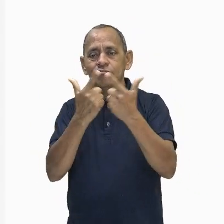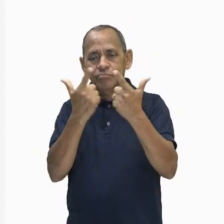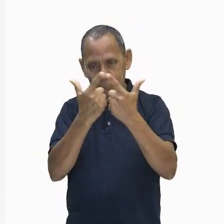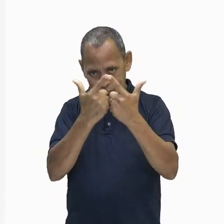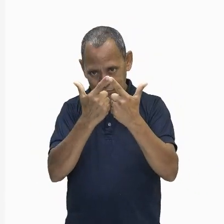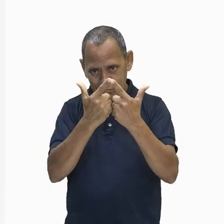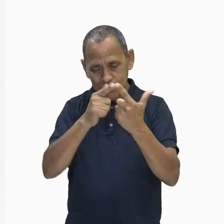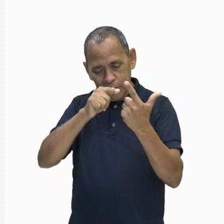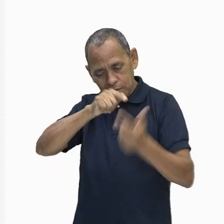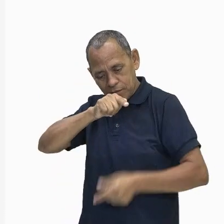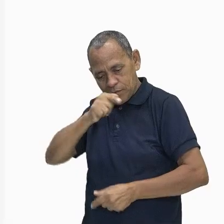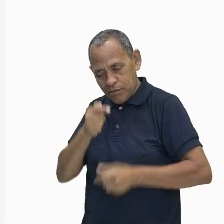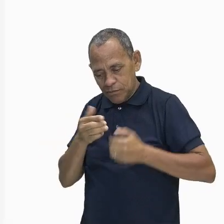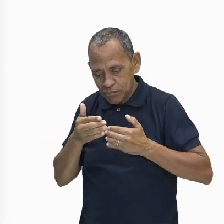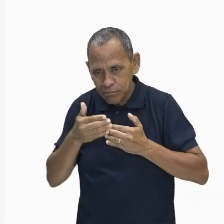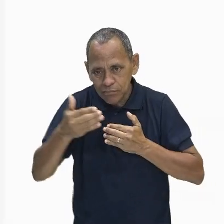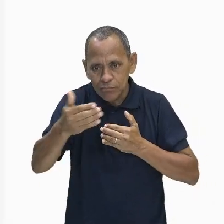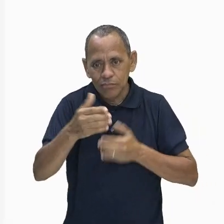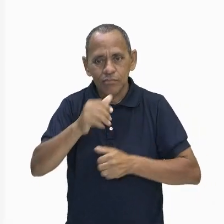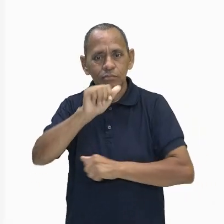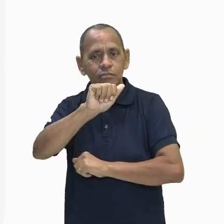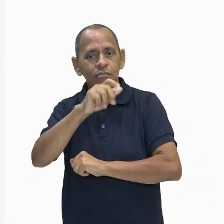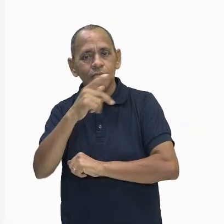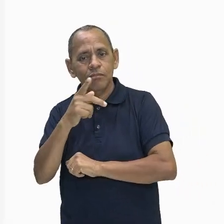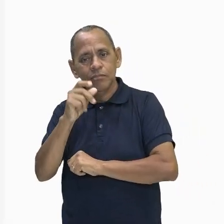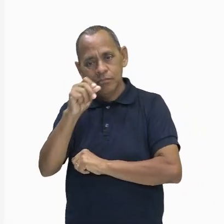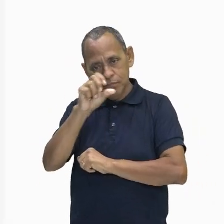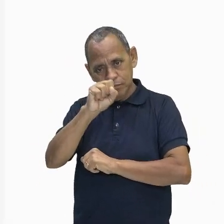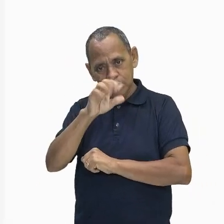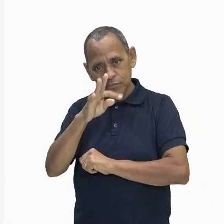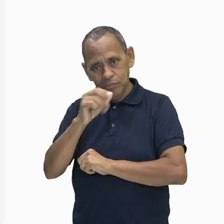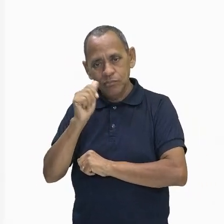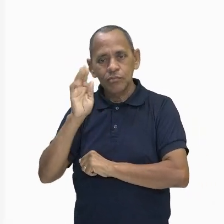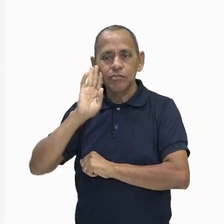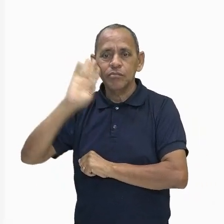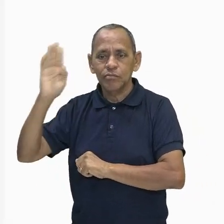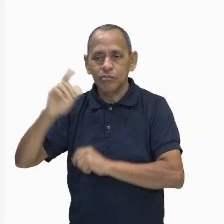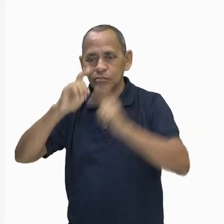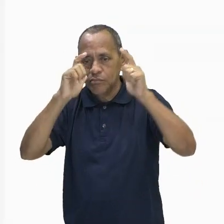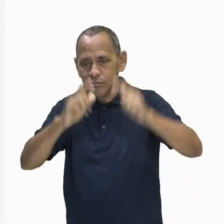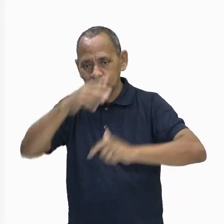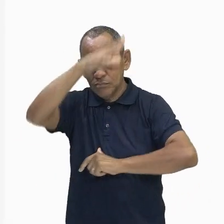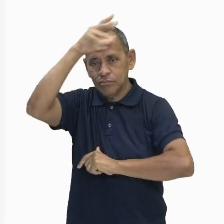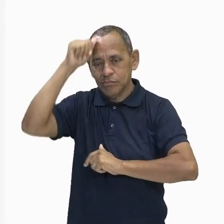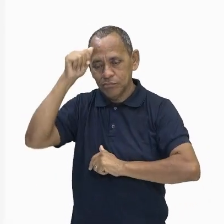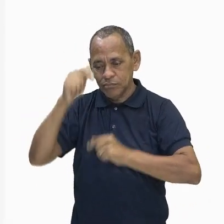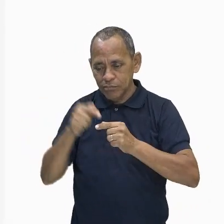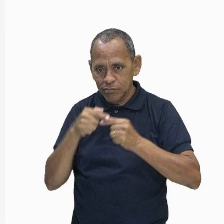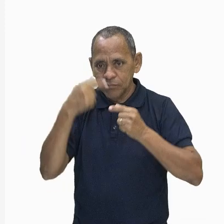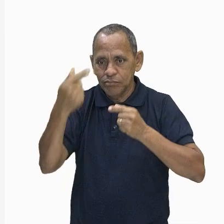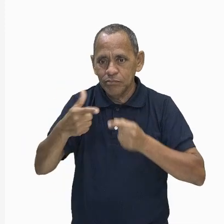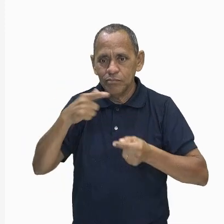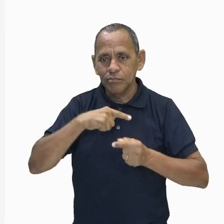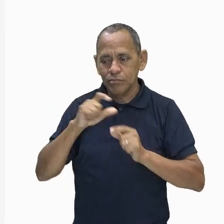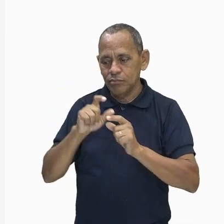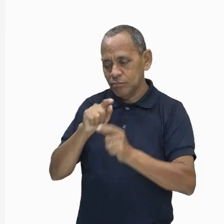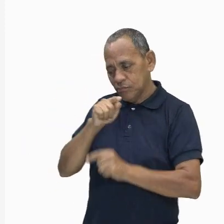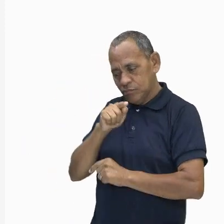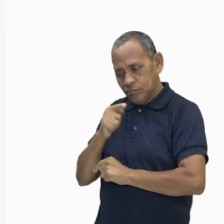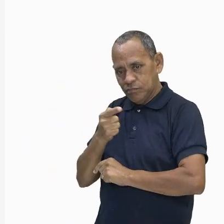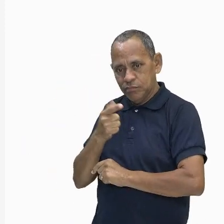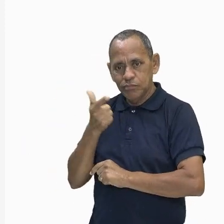aí começa o meu aposto. Quando ele termina lá, o principal cartão postal de Manaus, depois de Manaus, temos uma outra vírgula